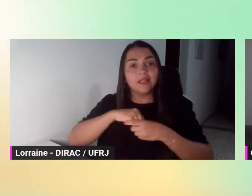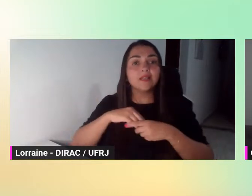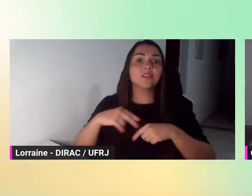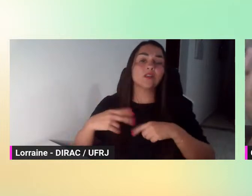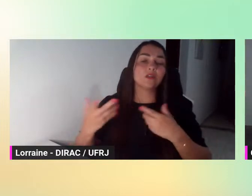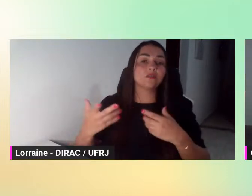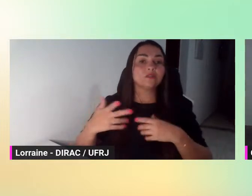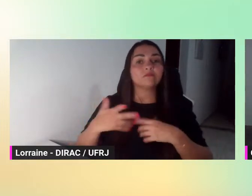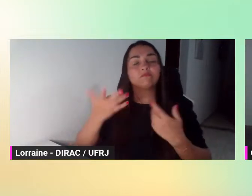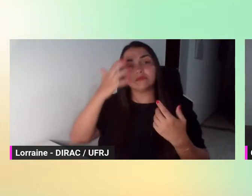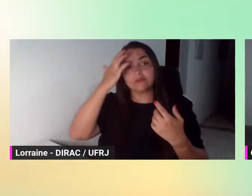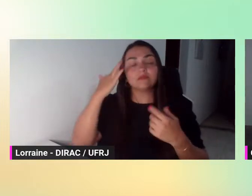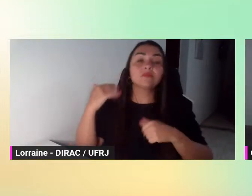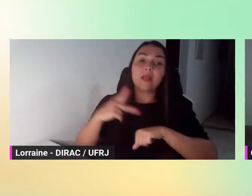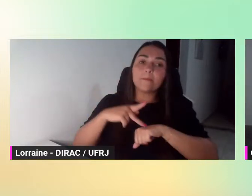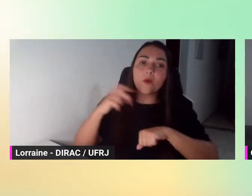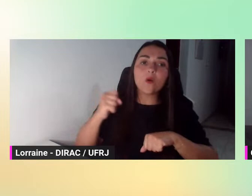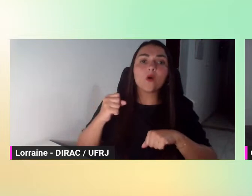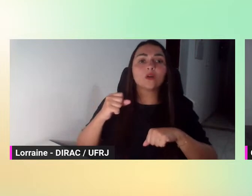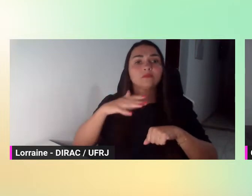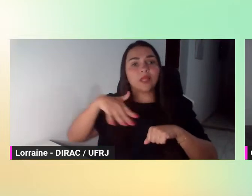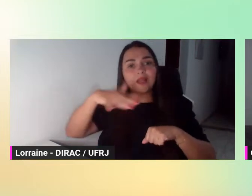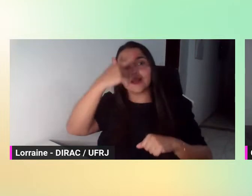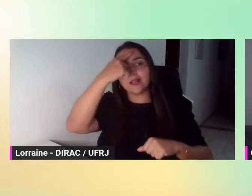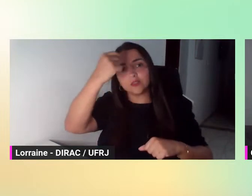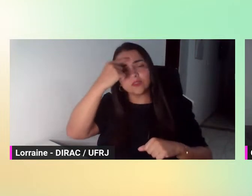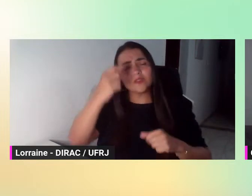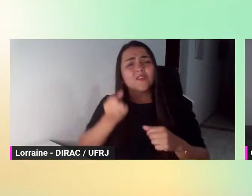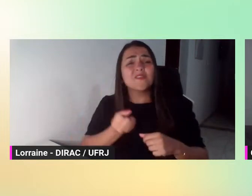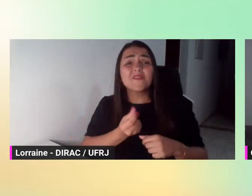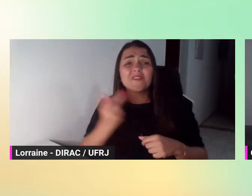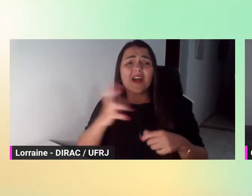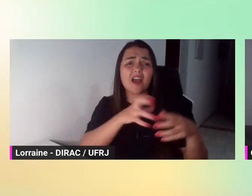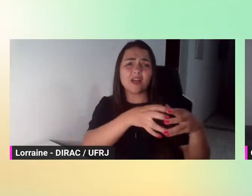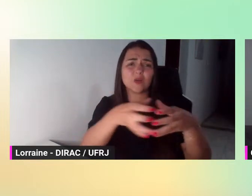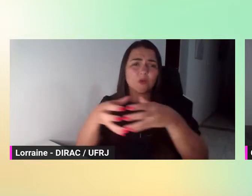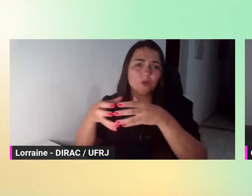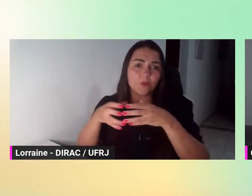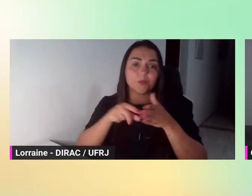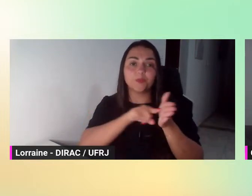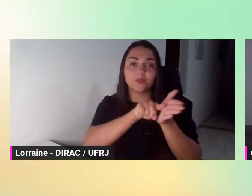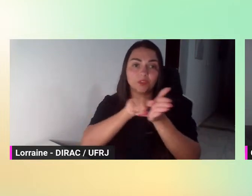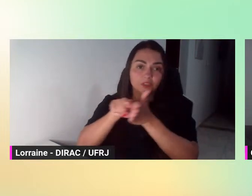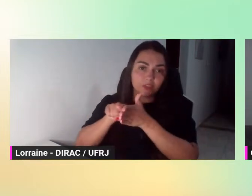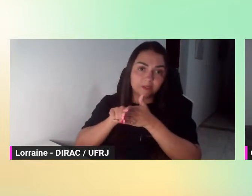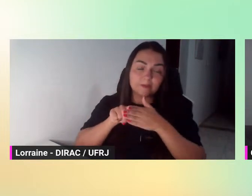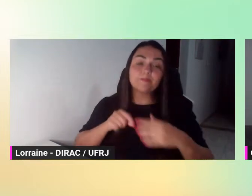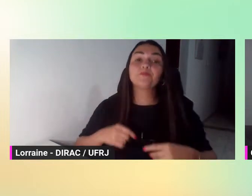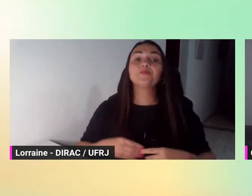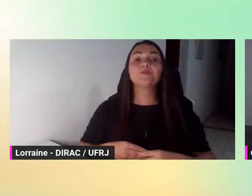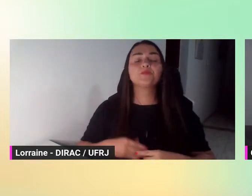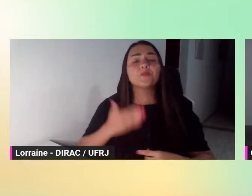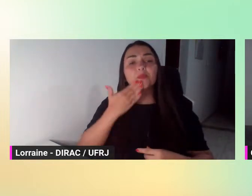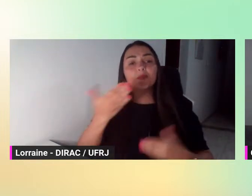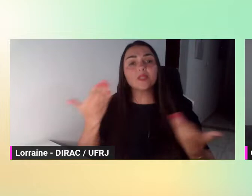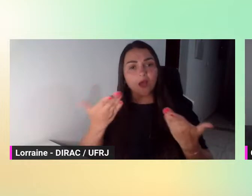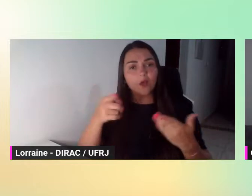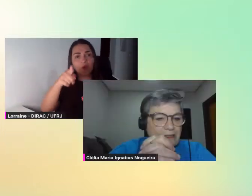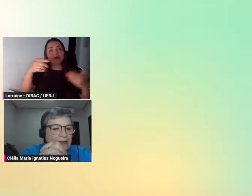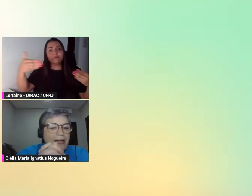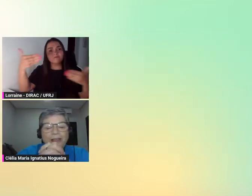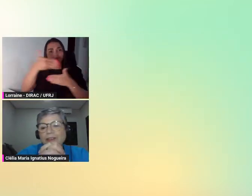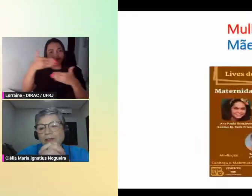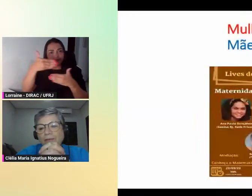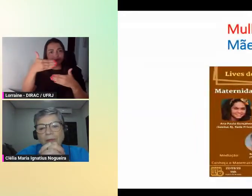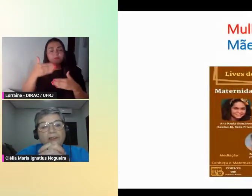e num monte de grupos de pesquisa. Eu gostaria, então, de colocar assim, os meus... Eu trouxe